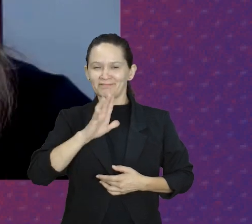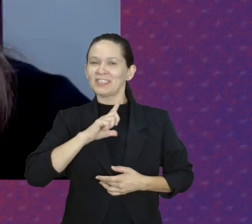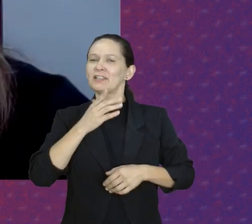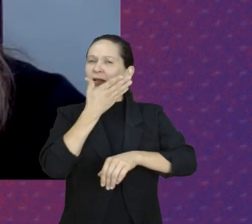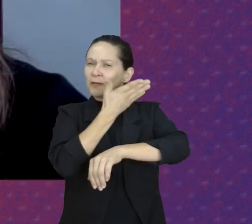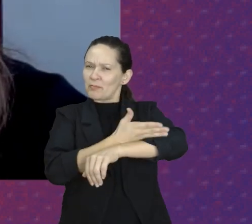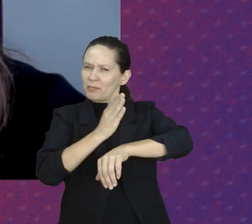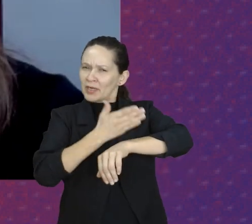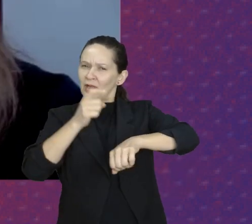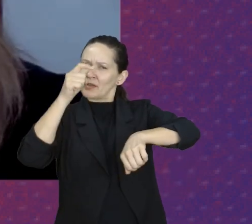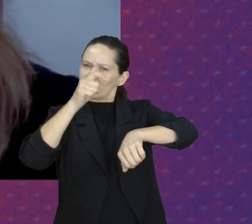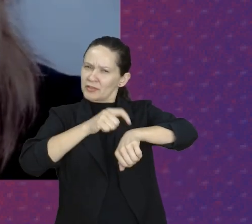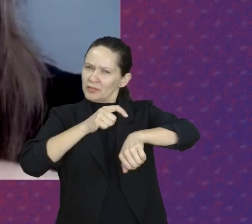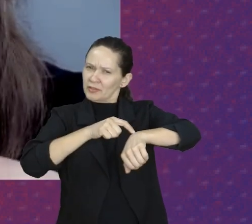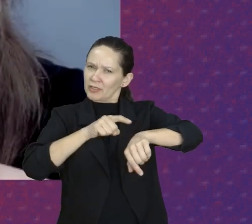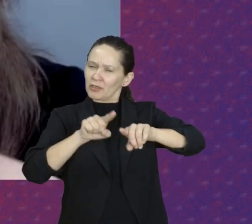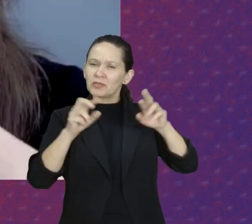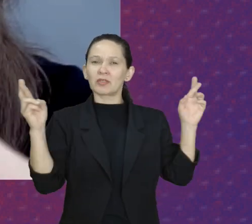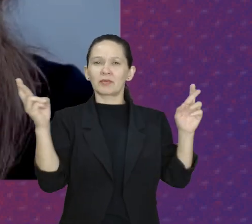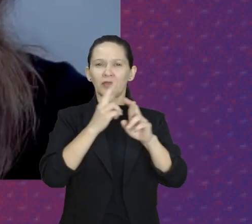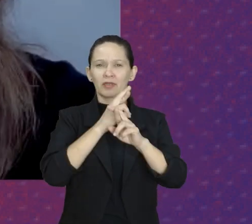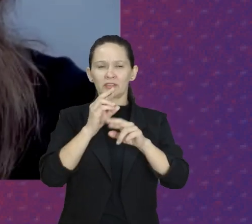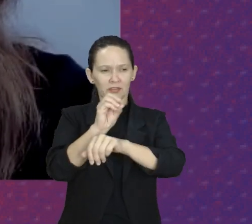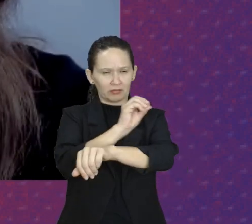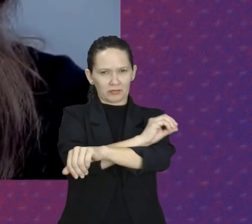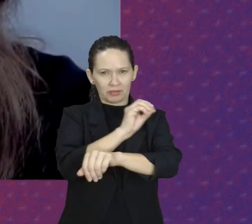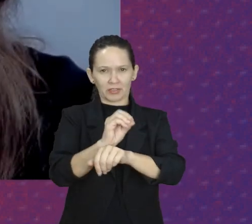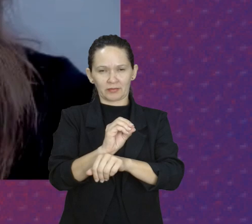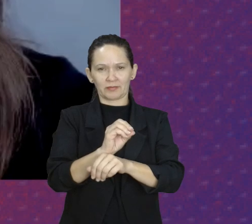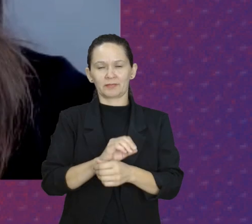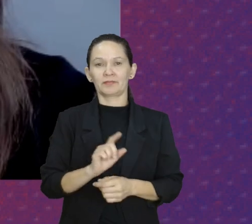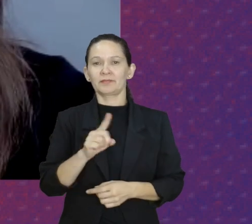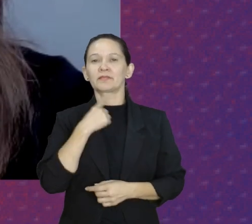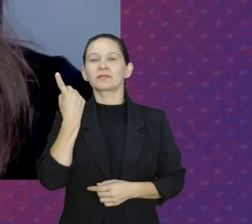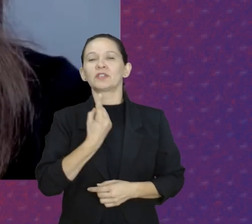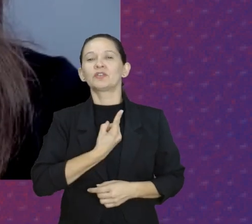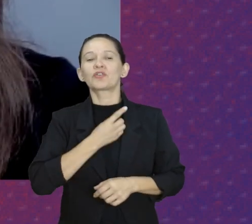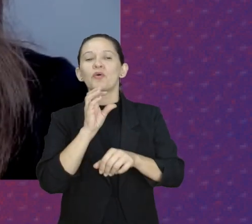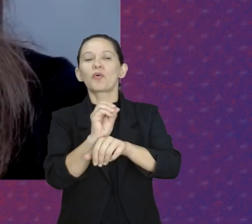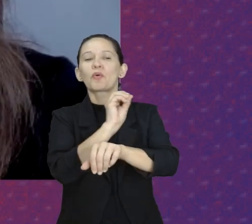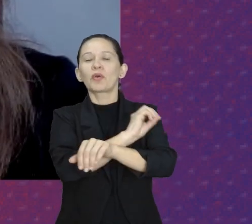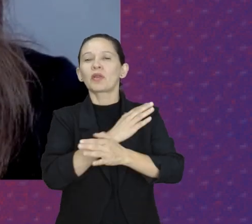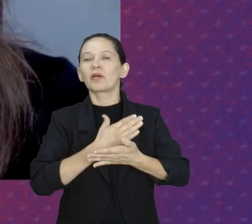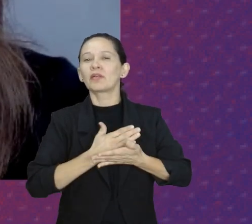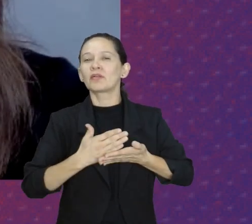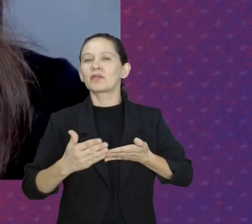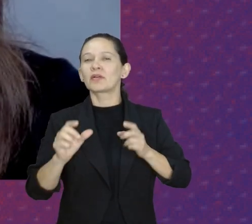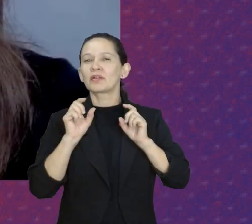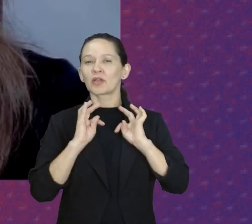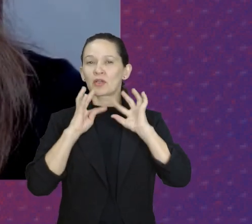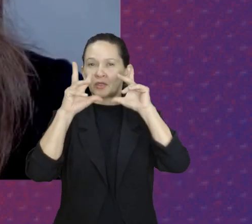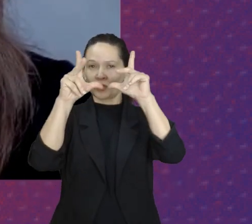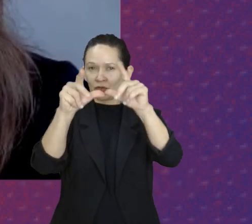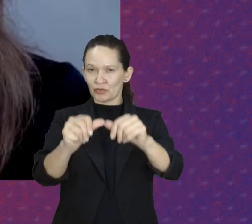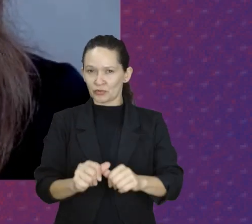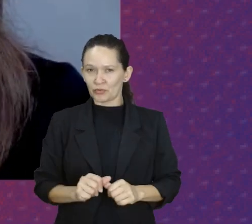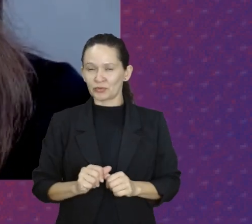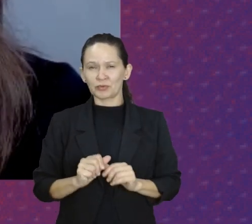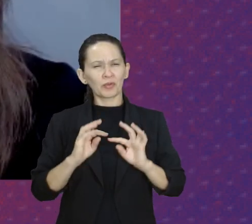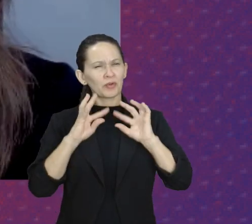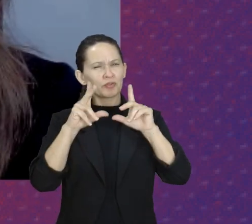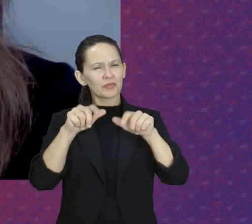envolve tempo, envolve relação. Então, a gente pensa o cuidado a partir de tudo aquilo